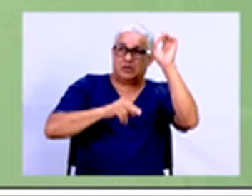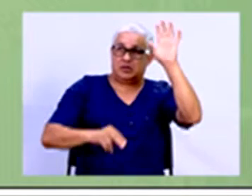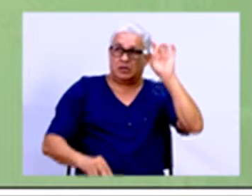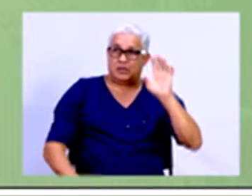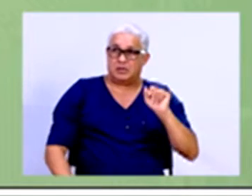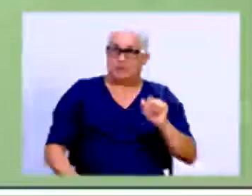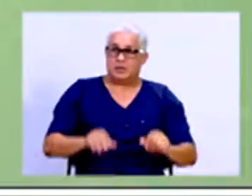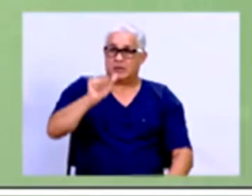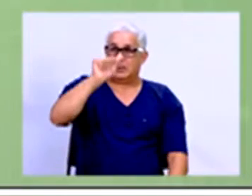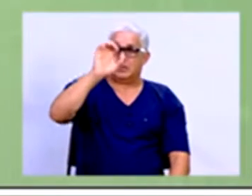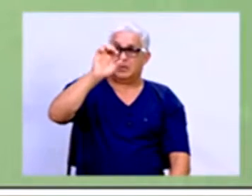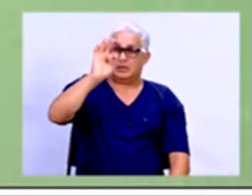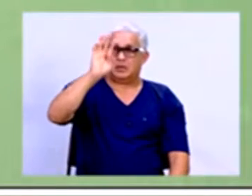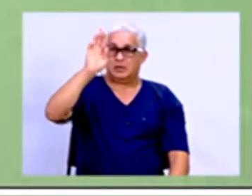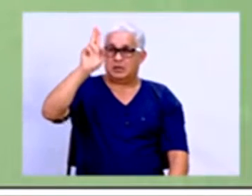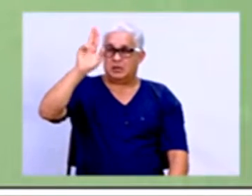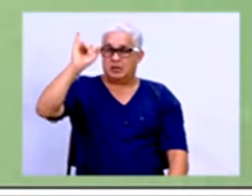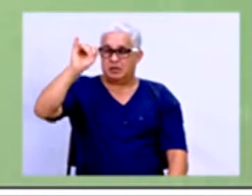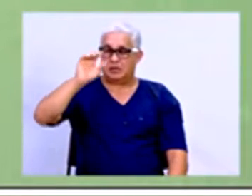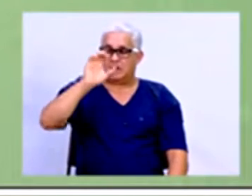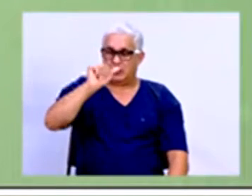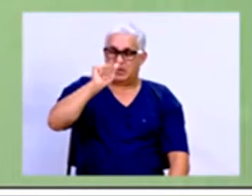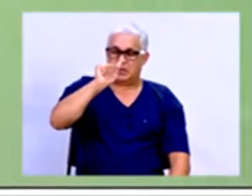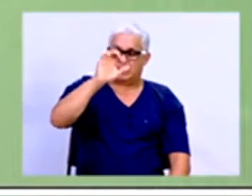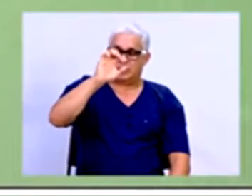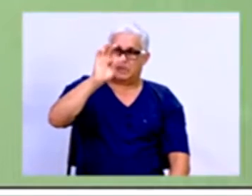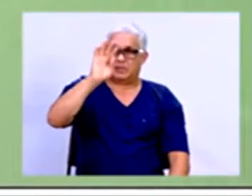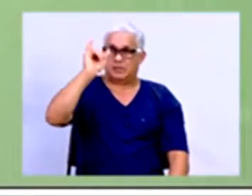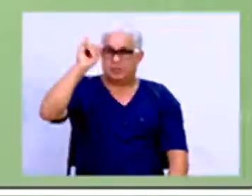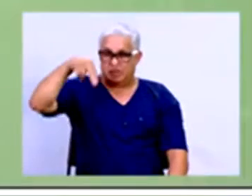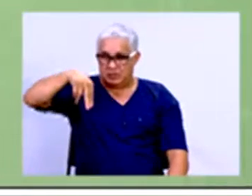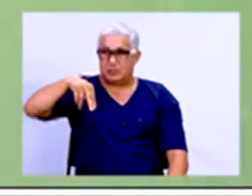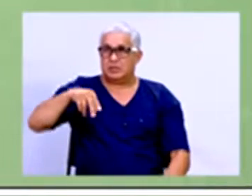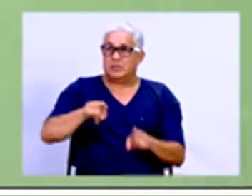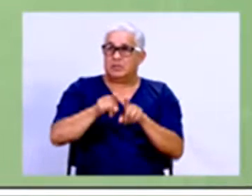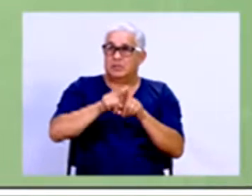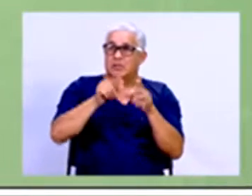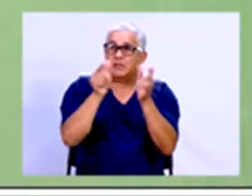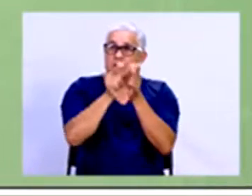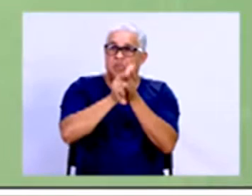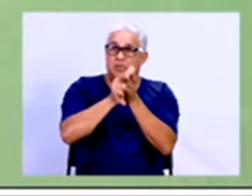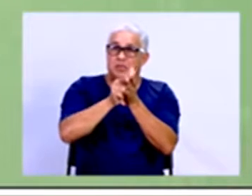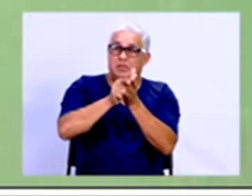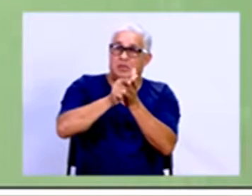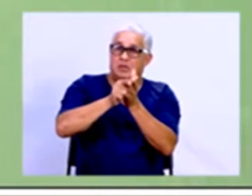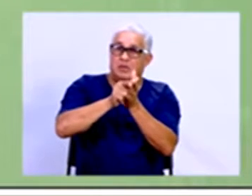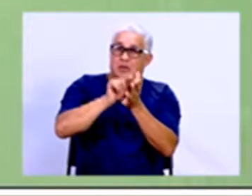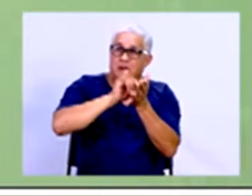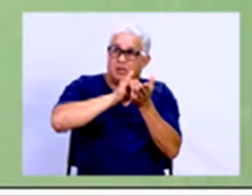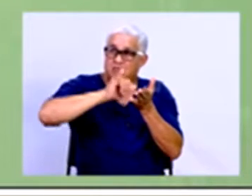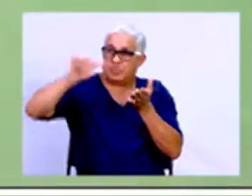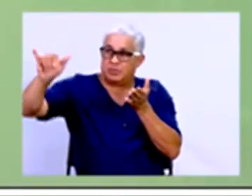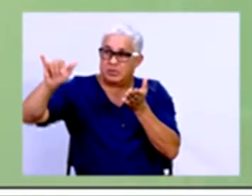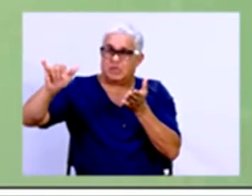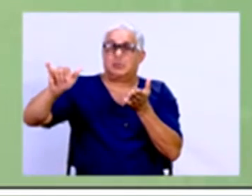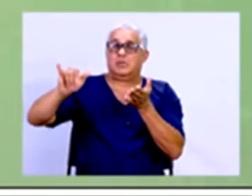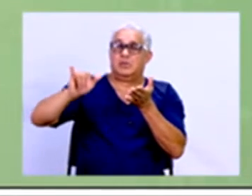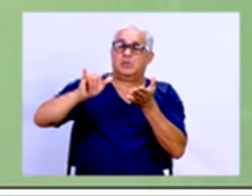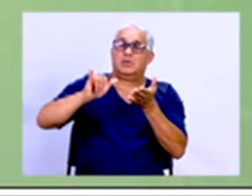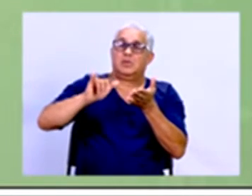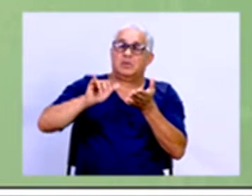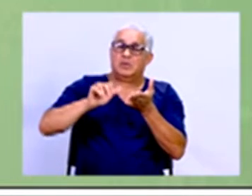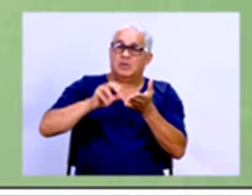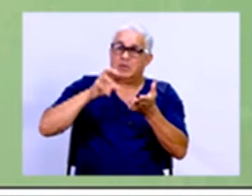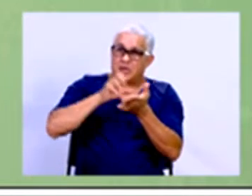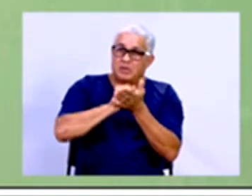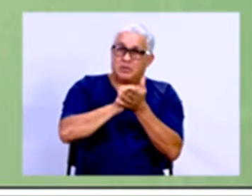vai me direcionar para qual página vai ser processada a minha informação. Por exemplo, isso aqui está sendo enviado para o cadastro.php.